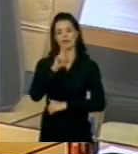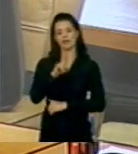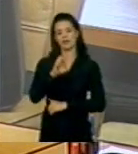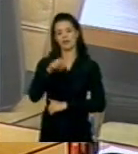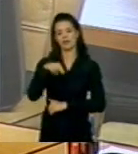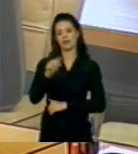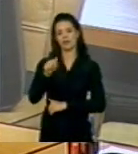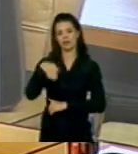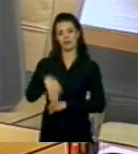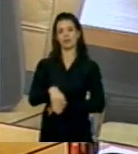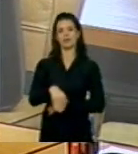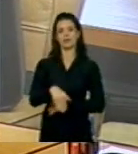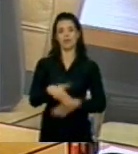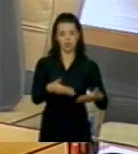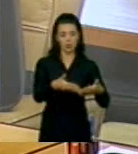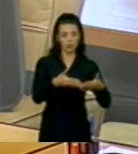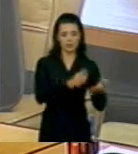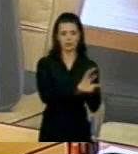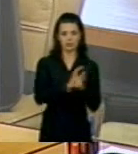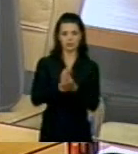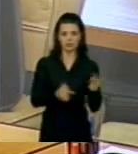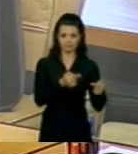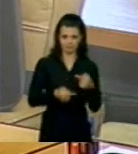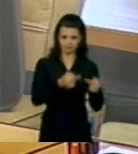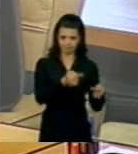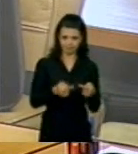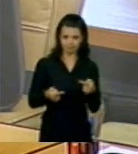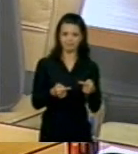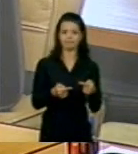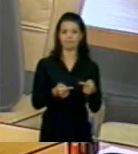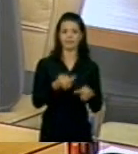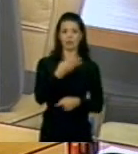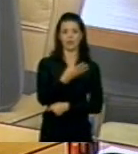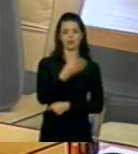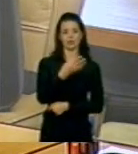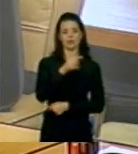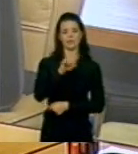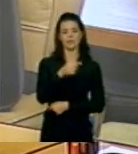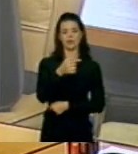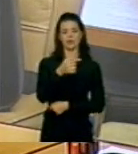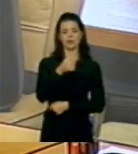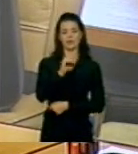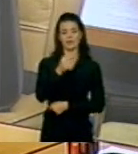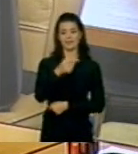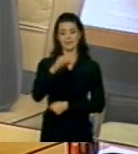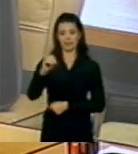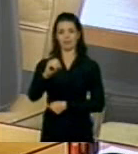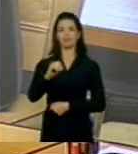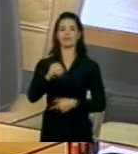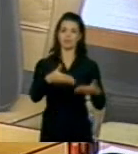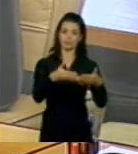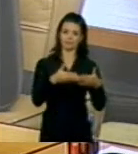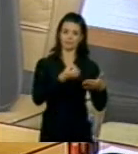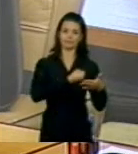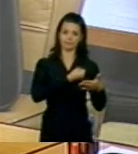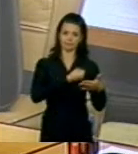que a alegação dos requerentes de que, no caso, ação cautelar 4070 teria nela havido